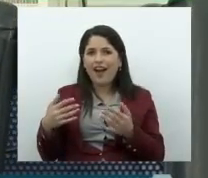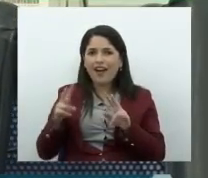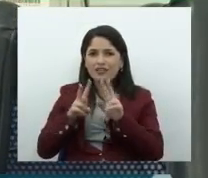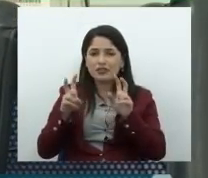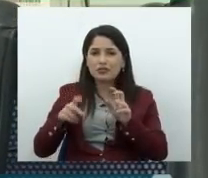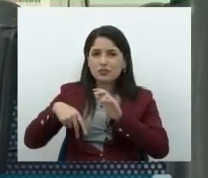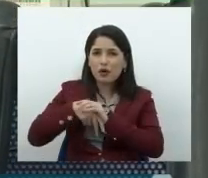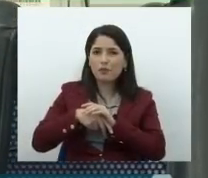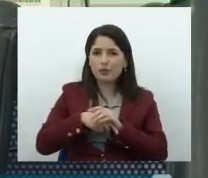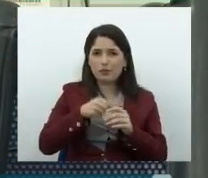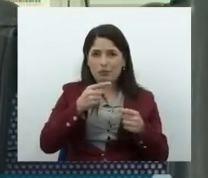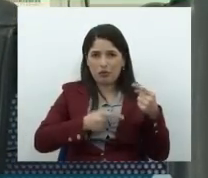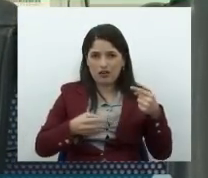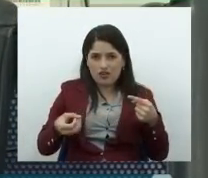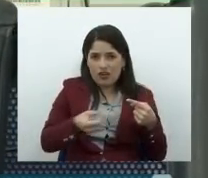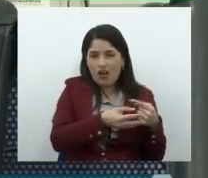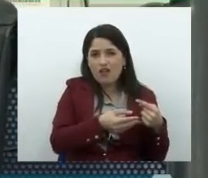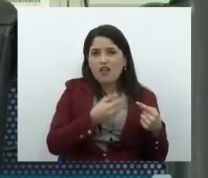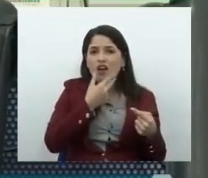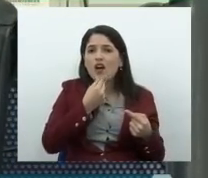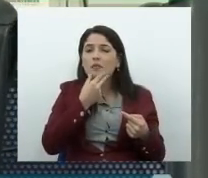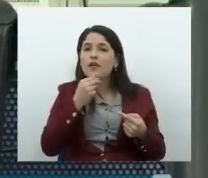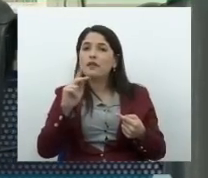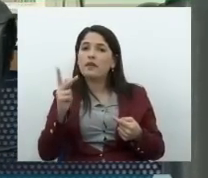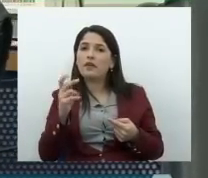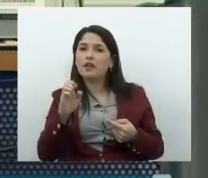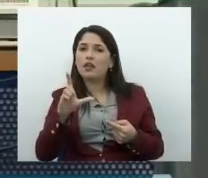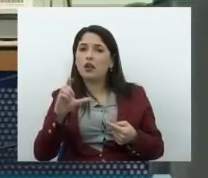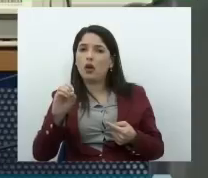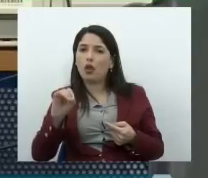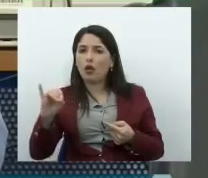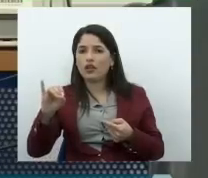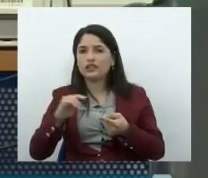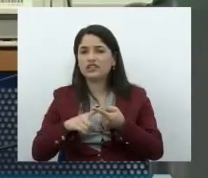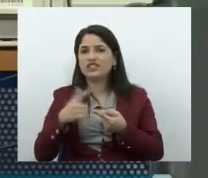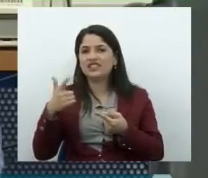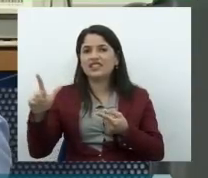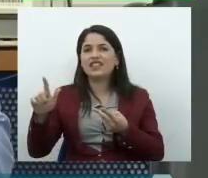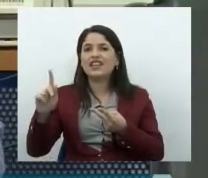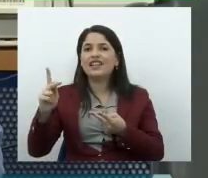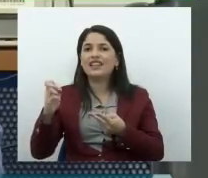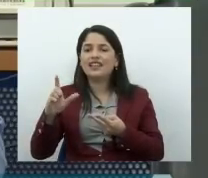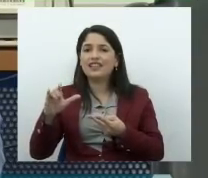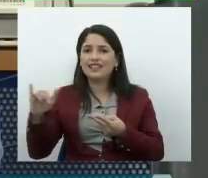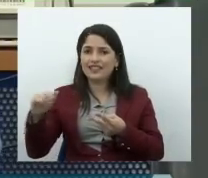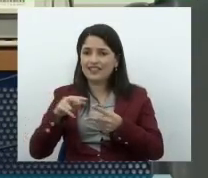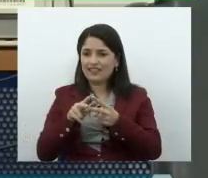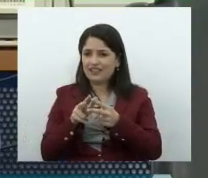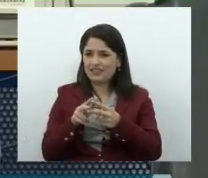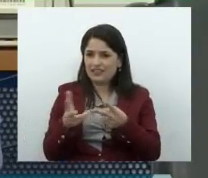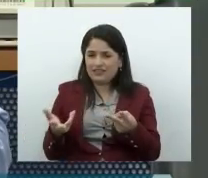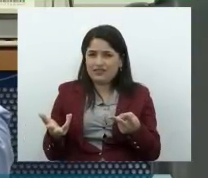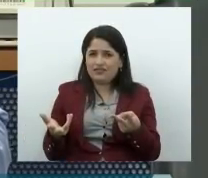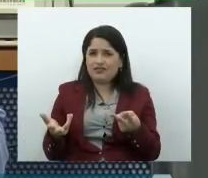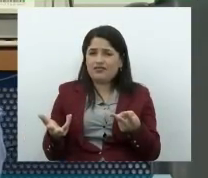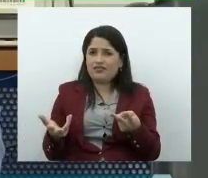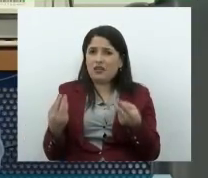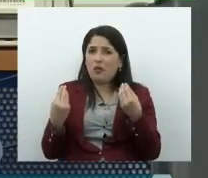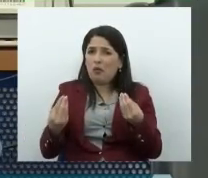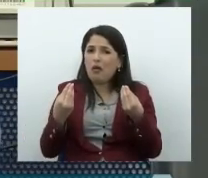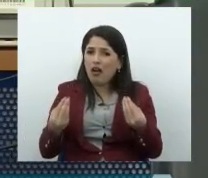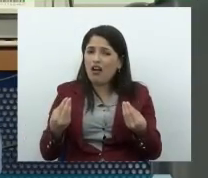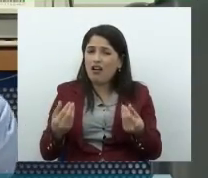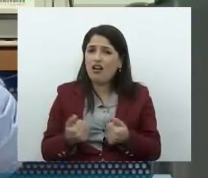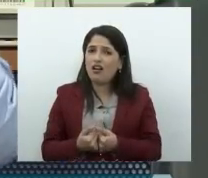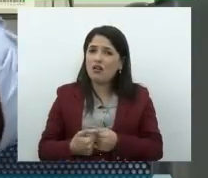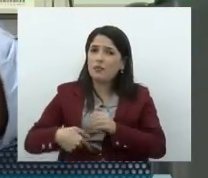com Eloy Pietá e Eli Correia, aonde e quem viu isso aqui no nosso município?